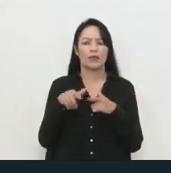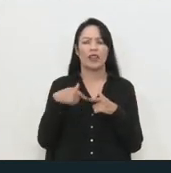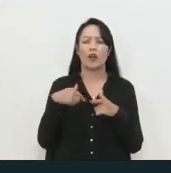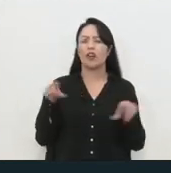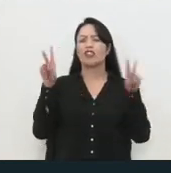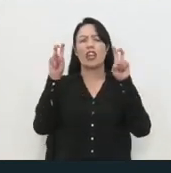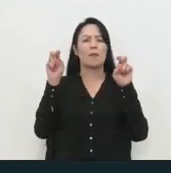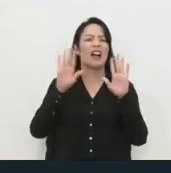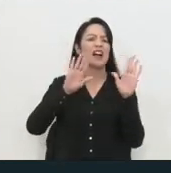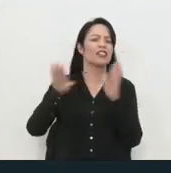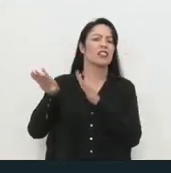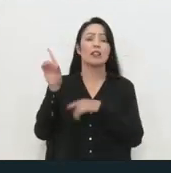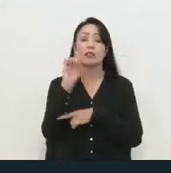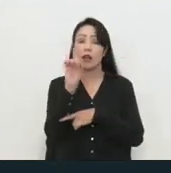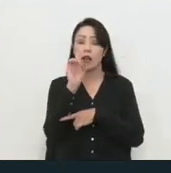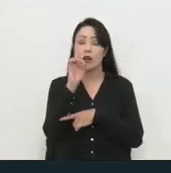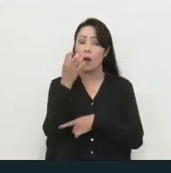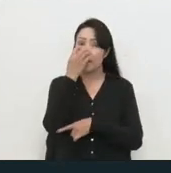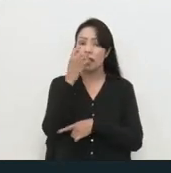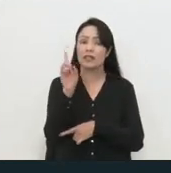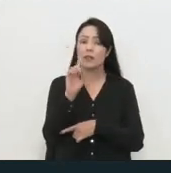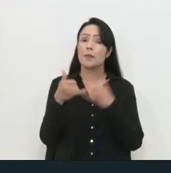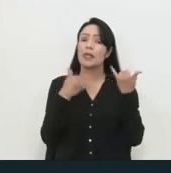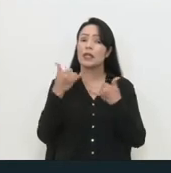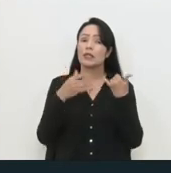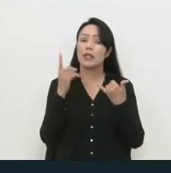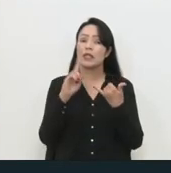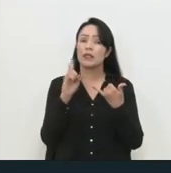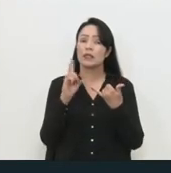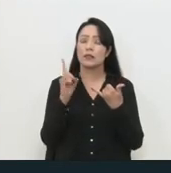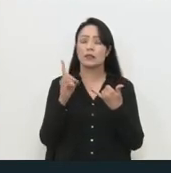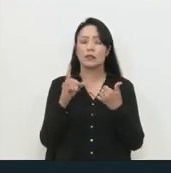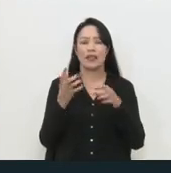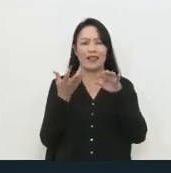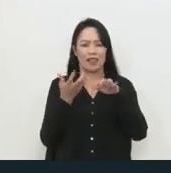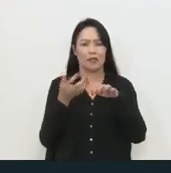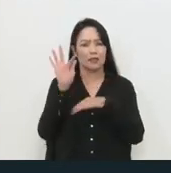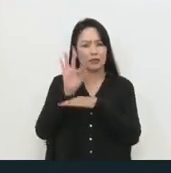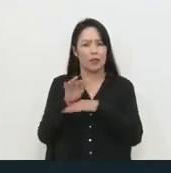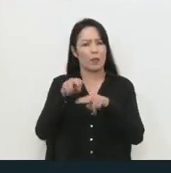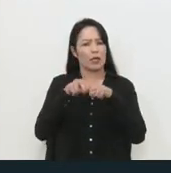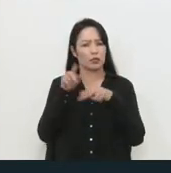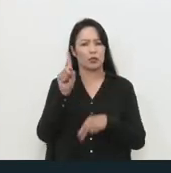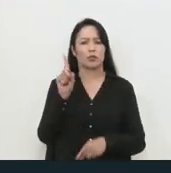e não faça palhaçada porque a câmara federal não é para isso